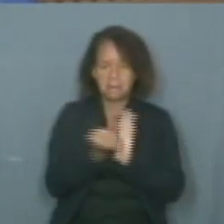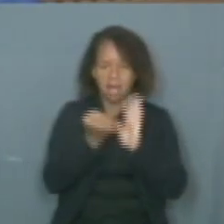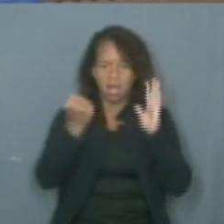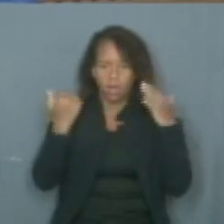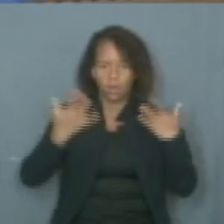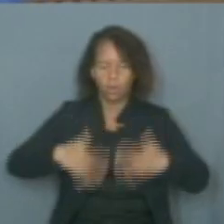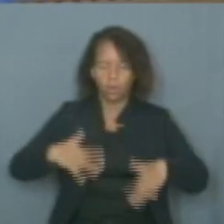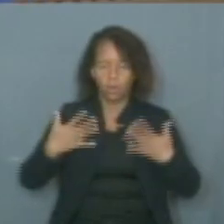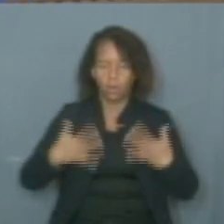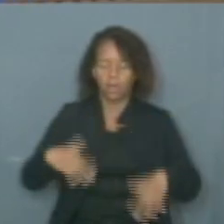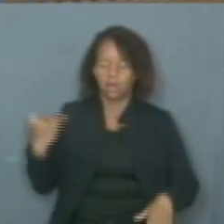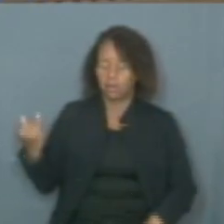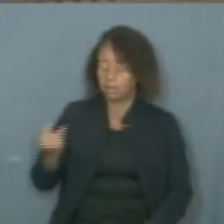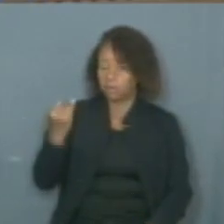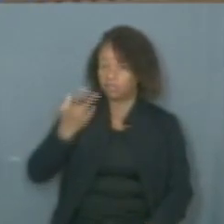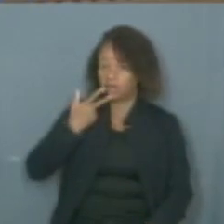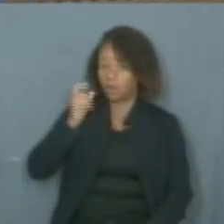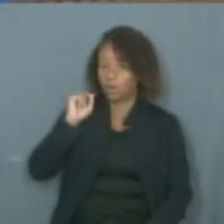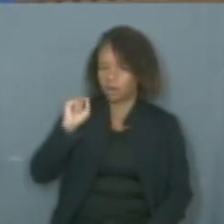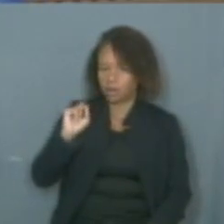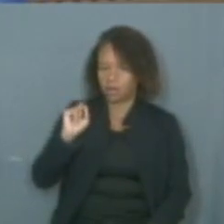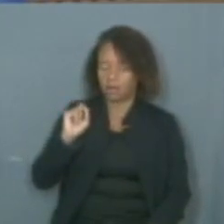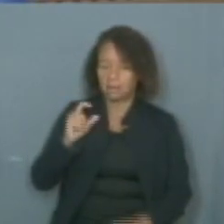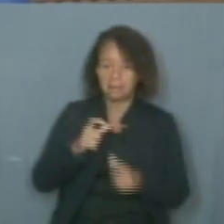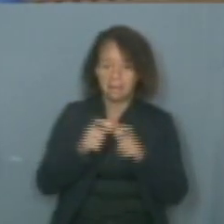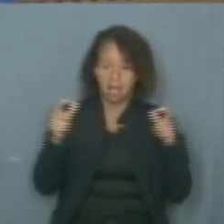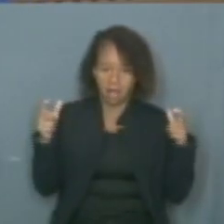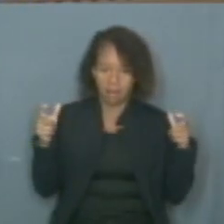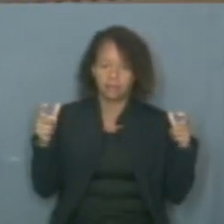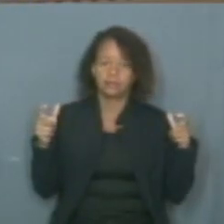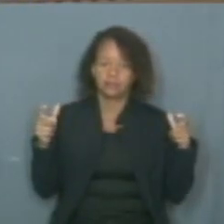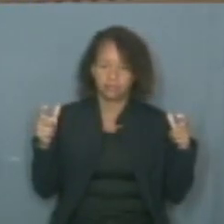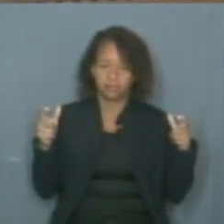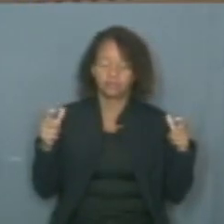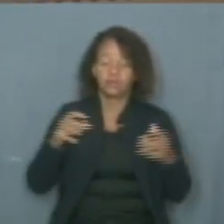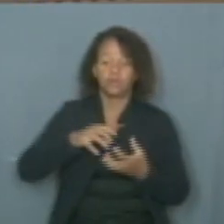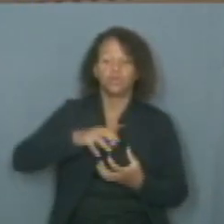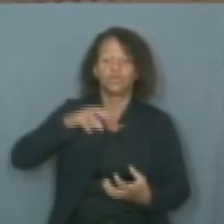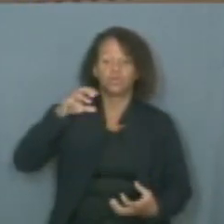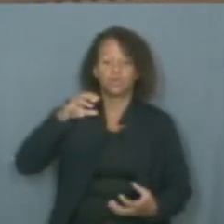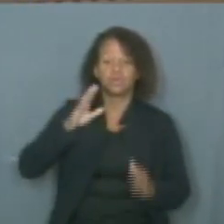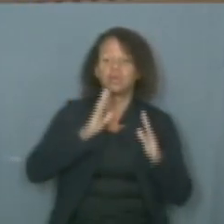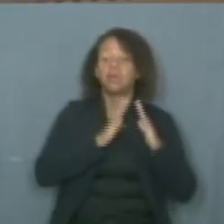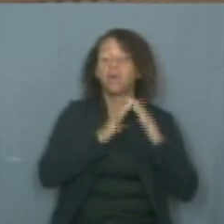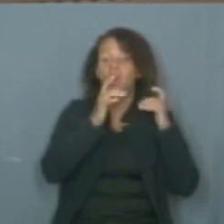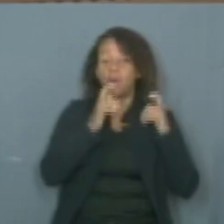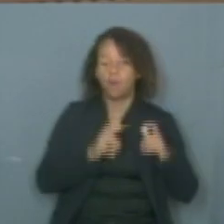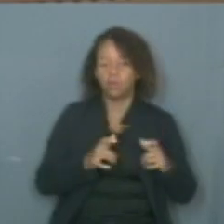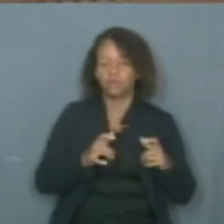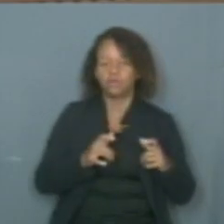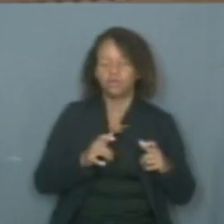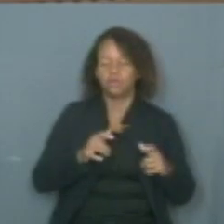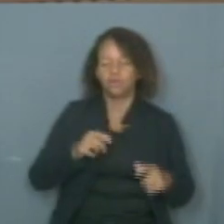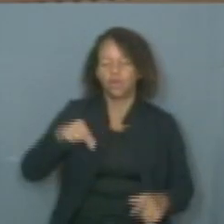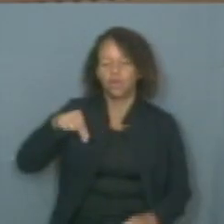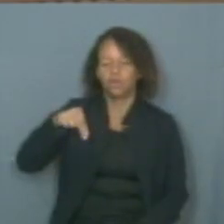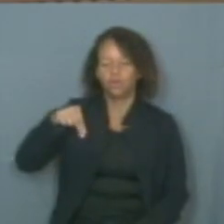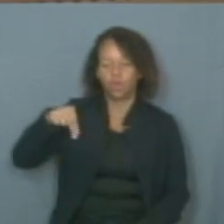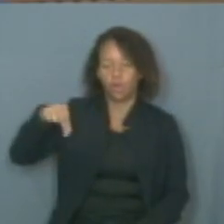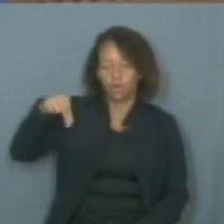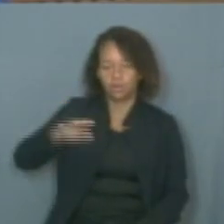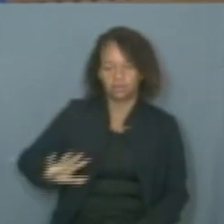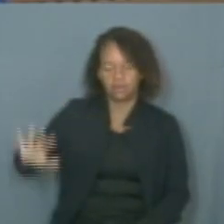isso. Importante dizer, na sua maior parte, idosos que moram onde? No Norte e no Nordeste.